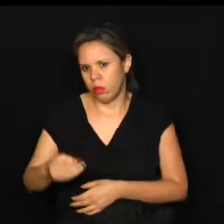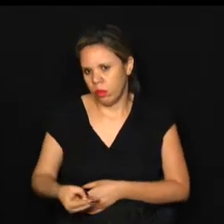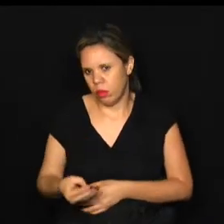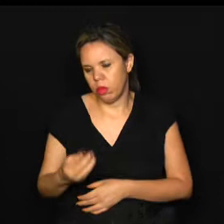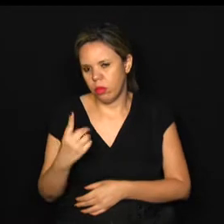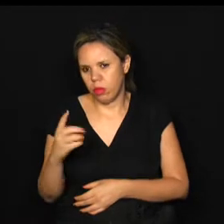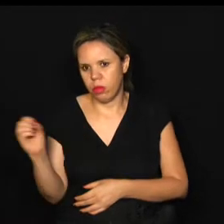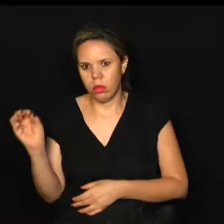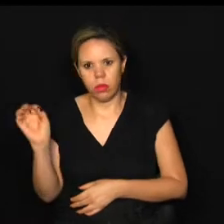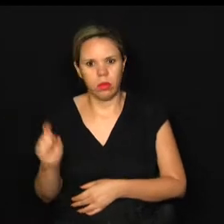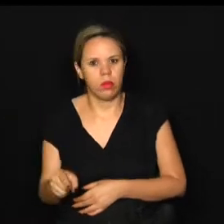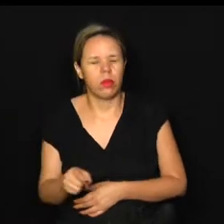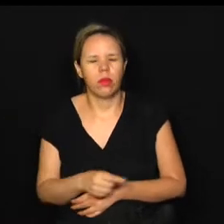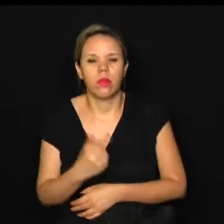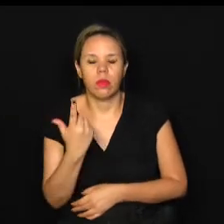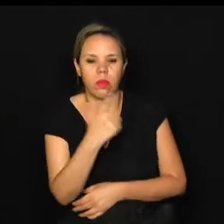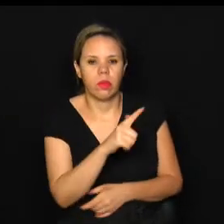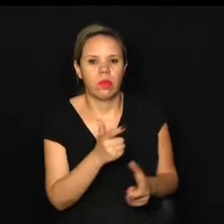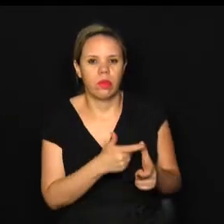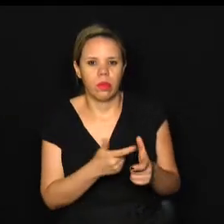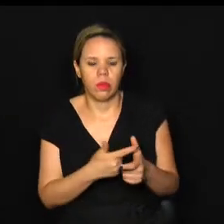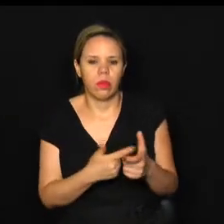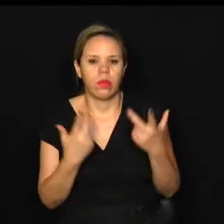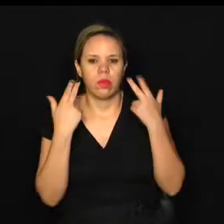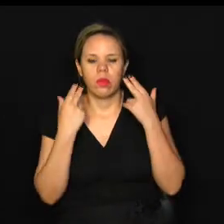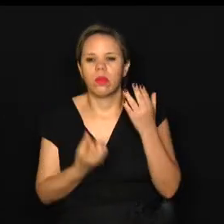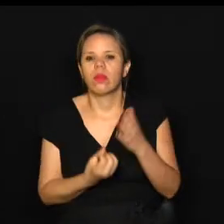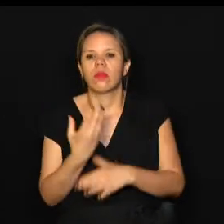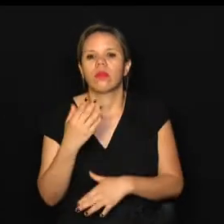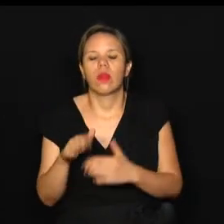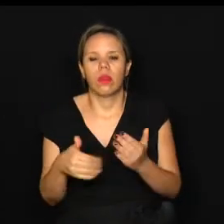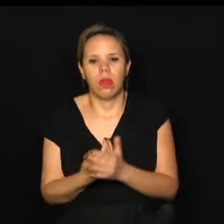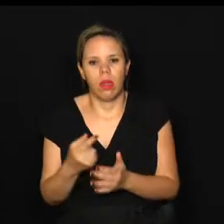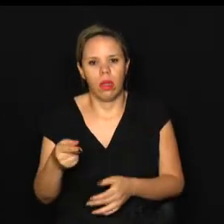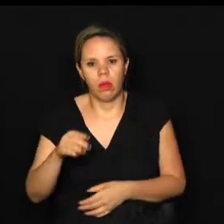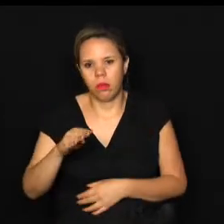35.100.000. Outras despesas correntes foram liquidadas até aqui